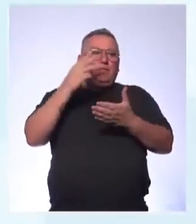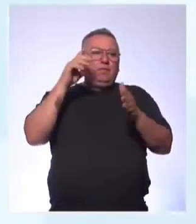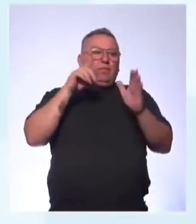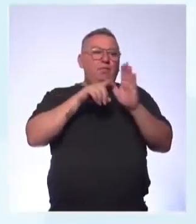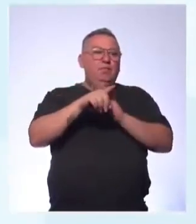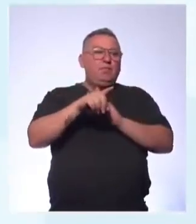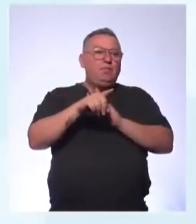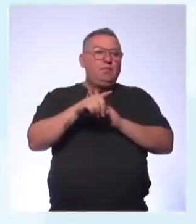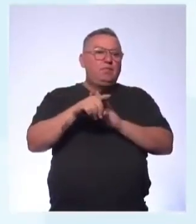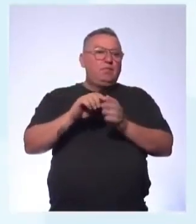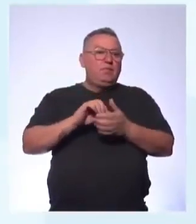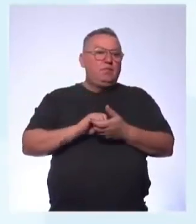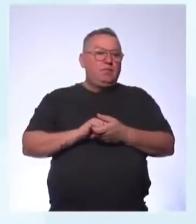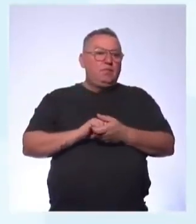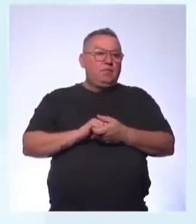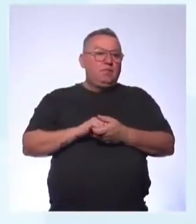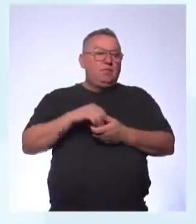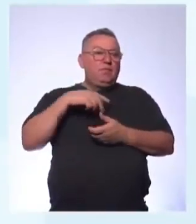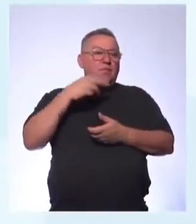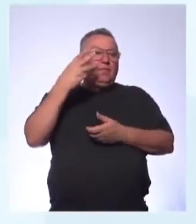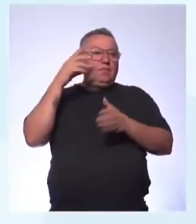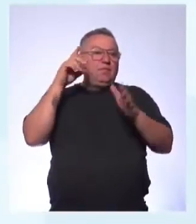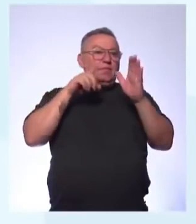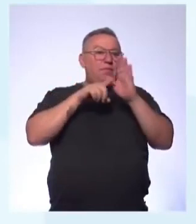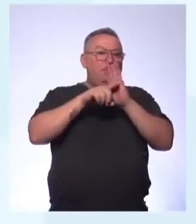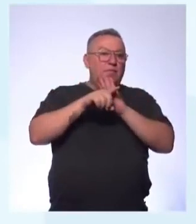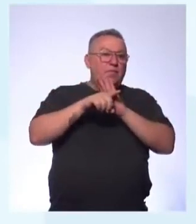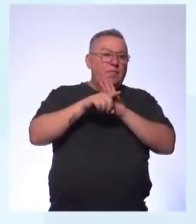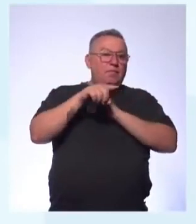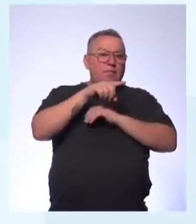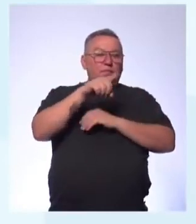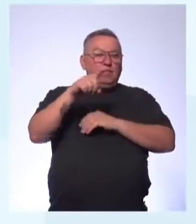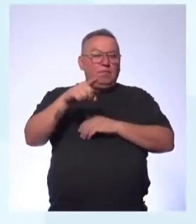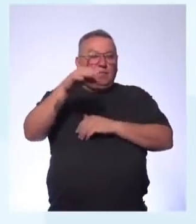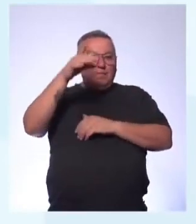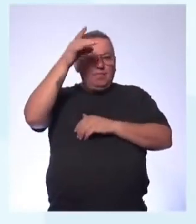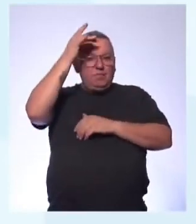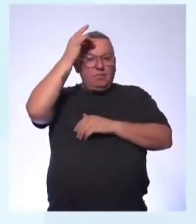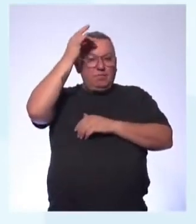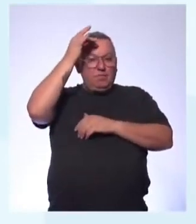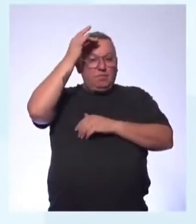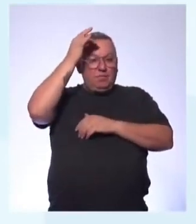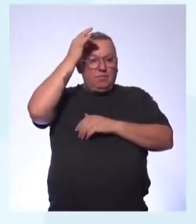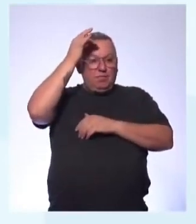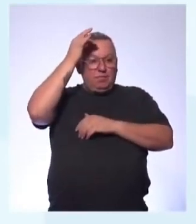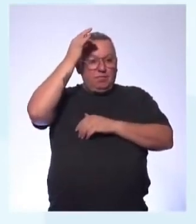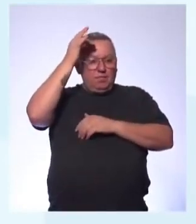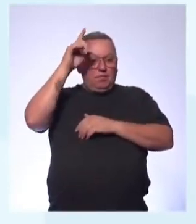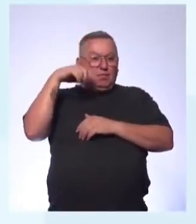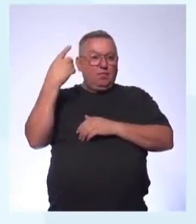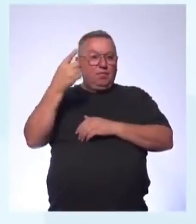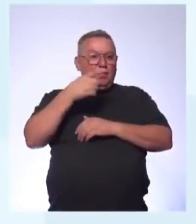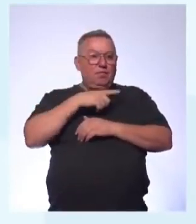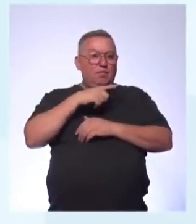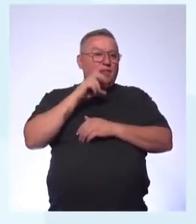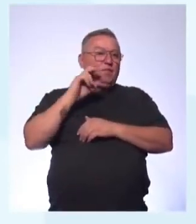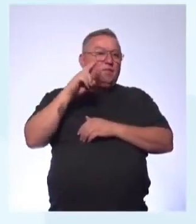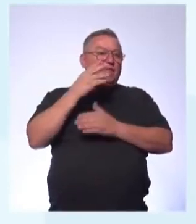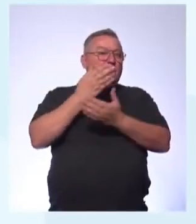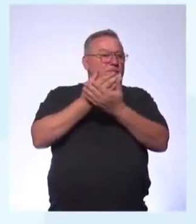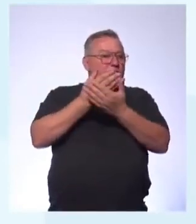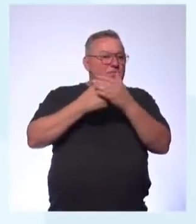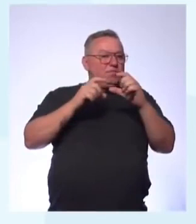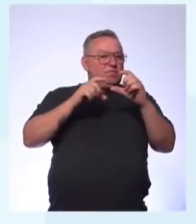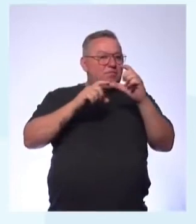perguntas, tá? Ele vai colocar as 3 perguntas, você vai memorizar as 3 perguntas e a gente volta ali para a história em